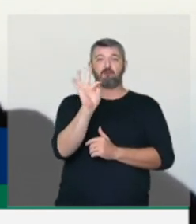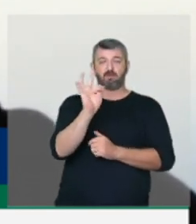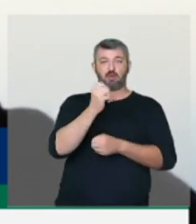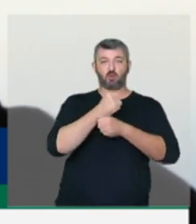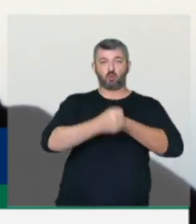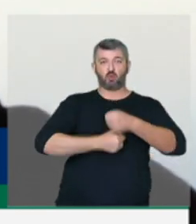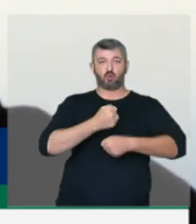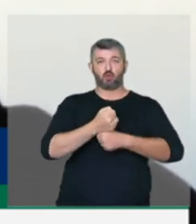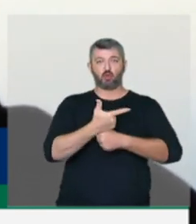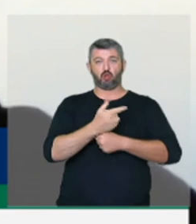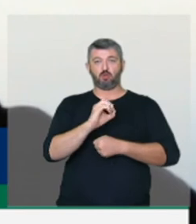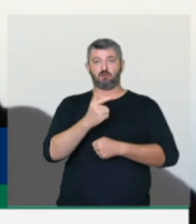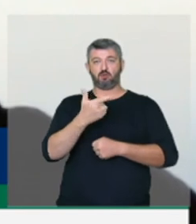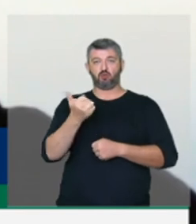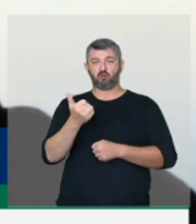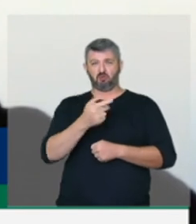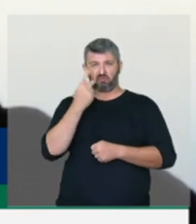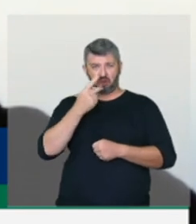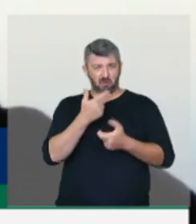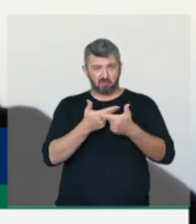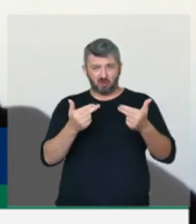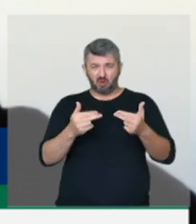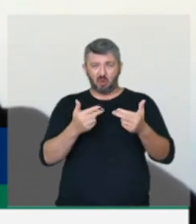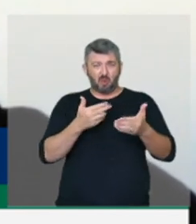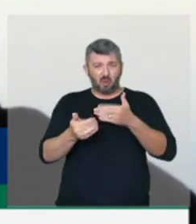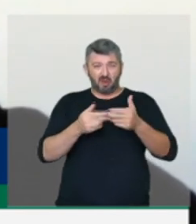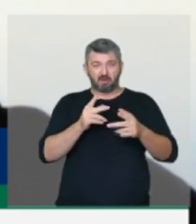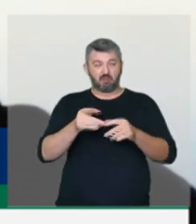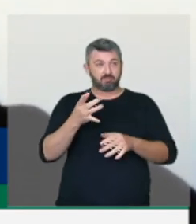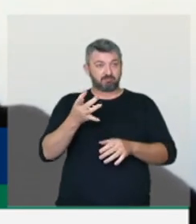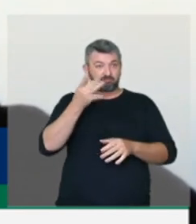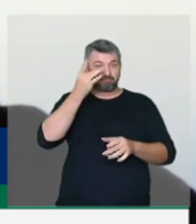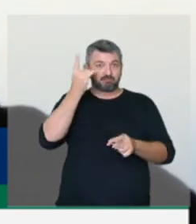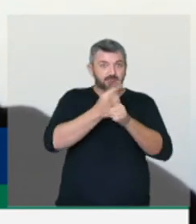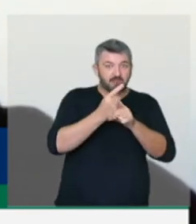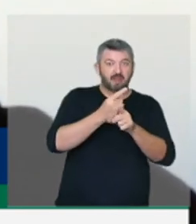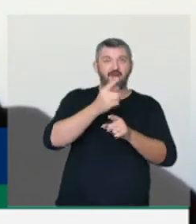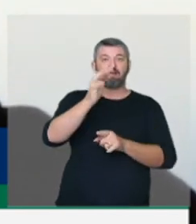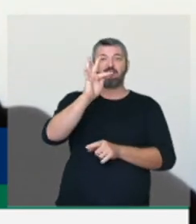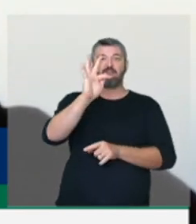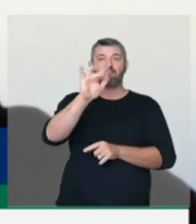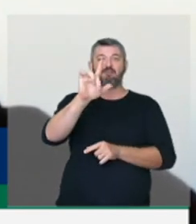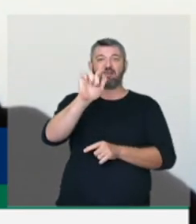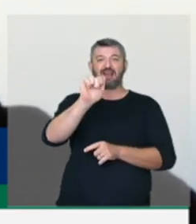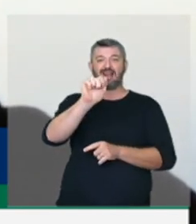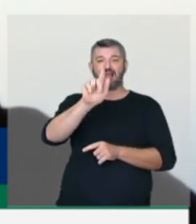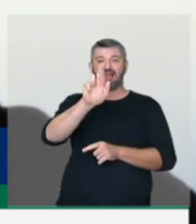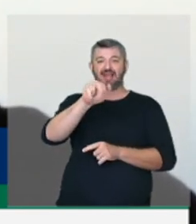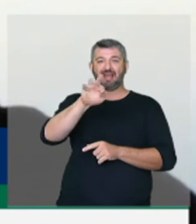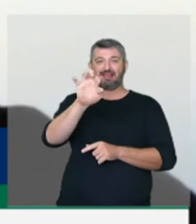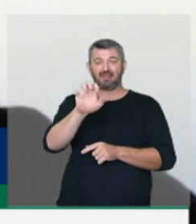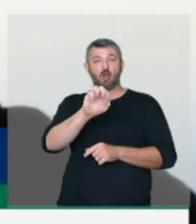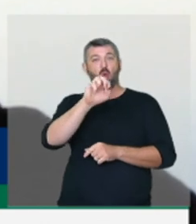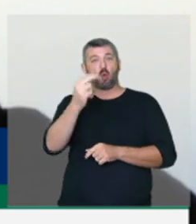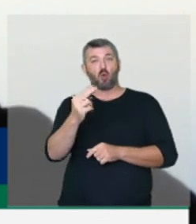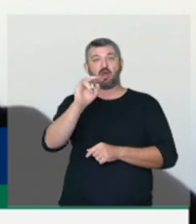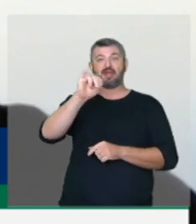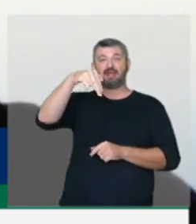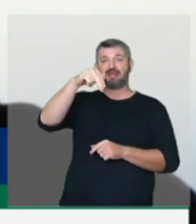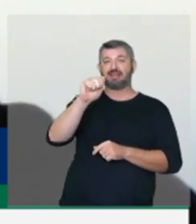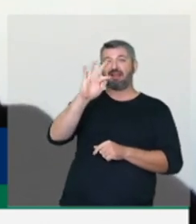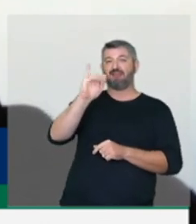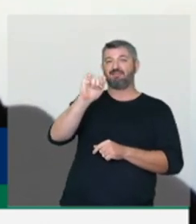2021, fez qualquer menção à situação de flagrância ou inafiançabilidade, inclusive a cota enviada com a denúncia